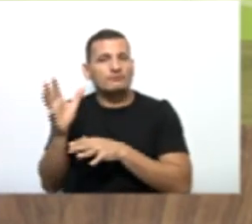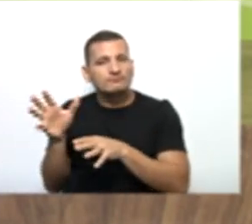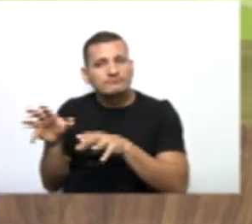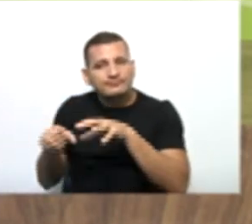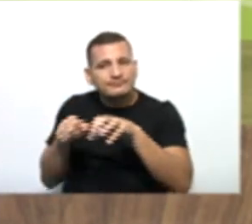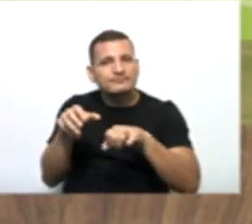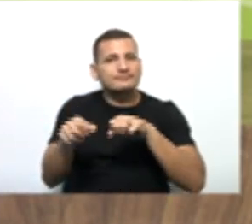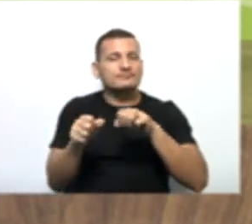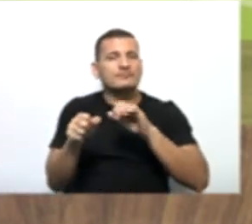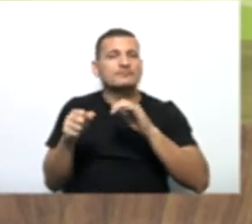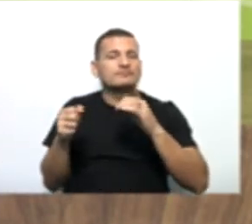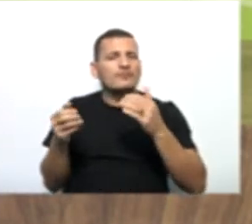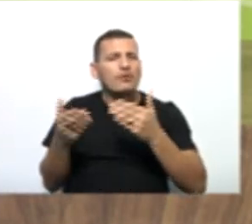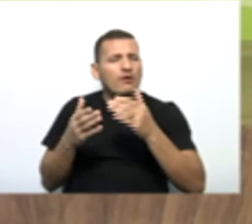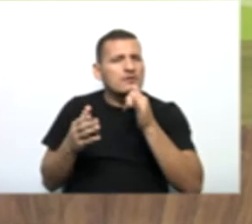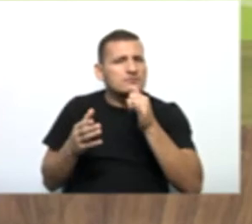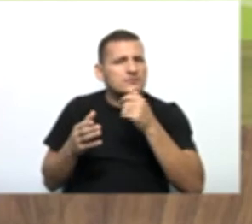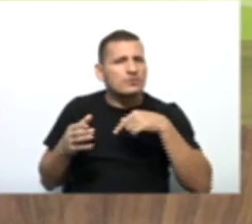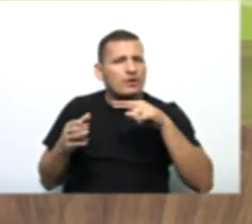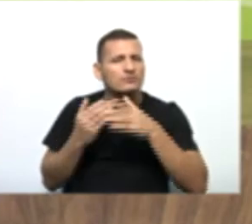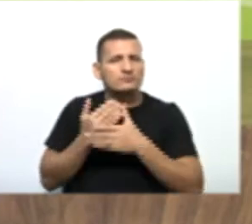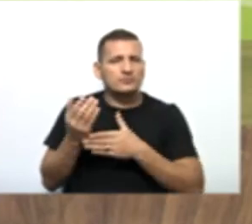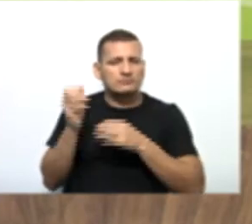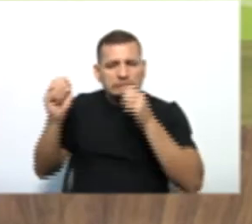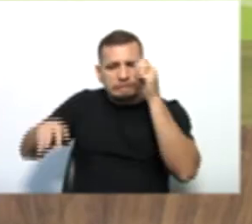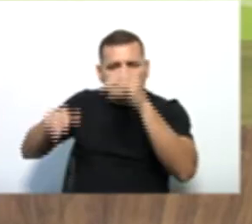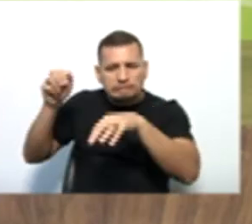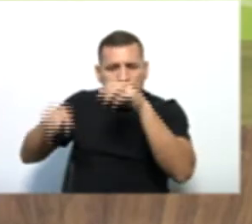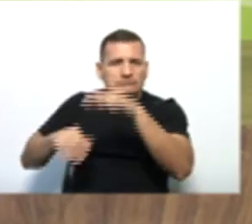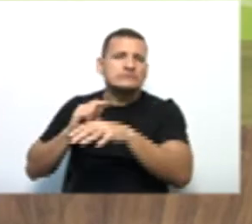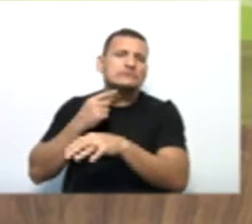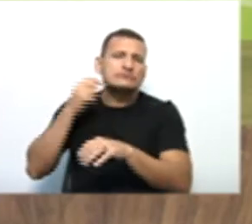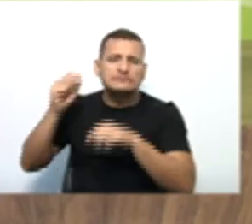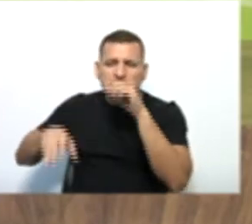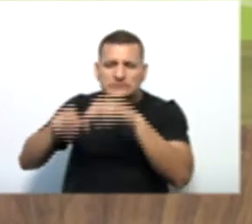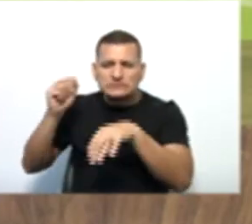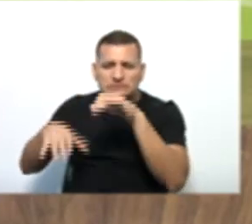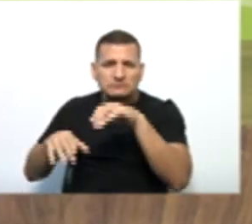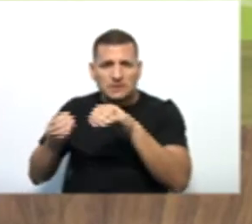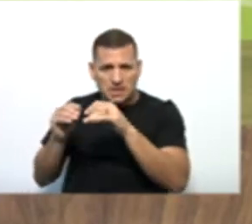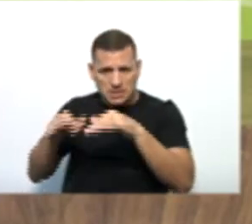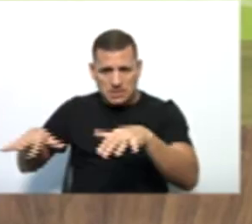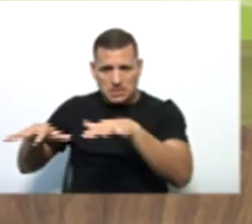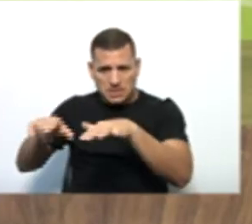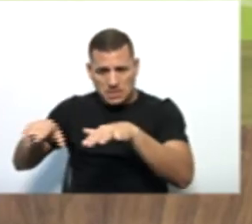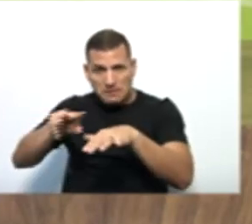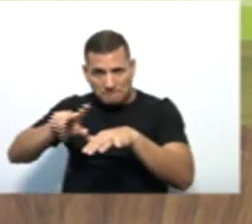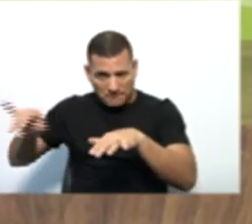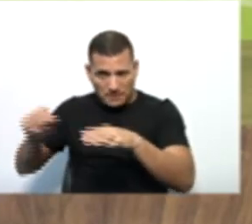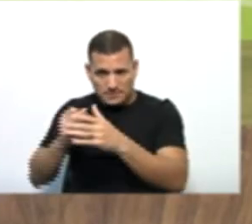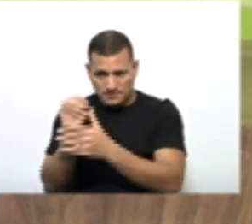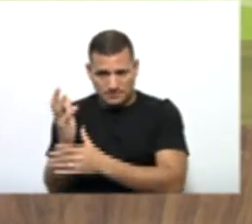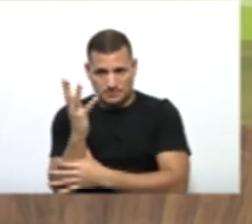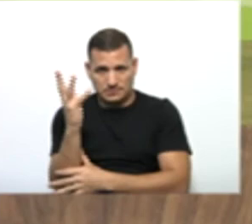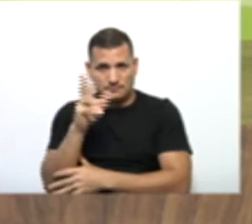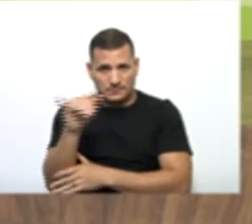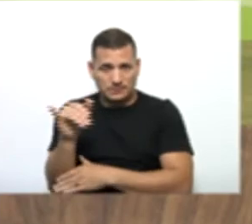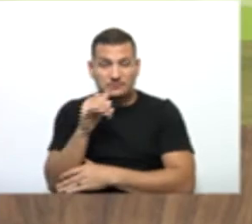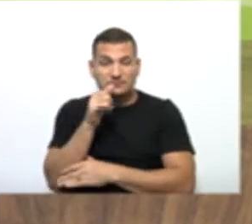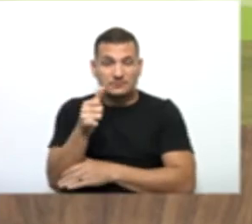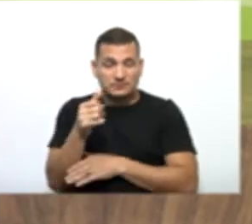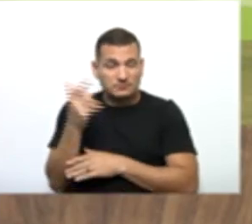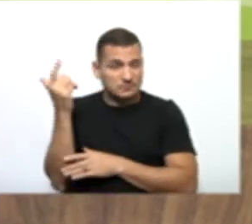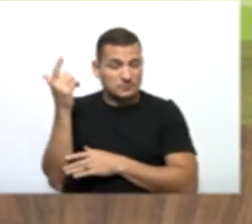se nós começarmos a poluirmos o solo. Daqui a pouco o solo não vai nos dar frutos nenhum. Se nós começarmos a